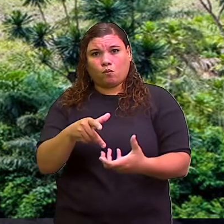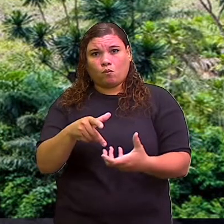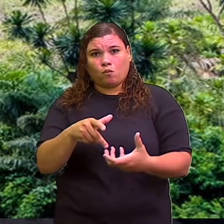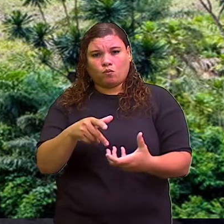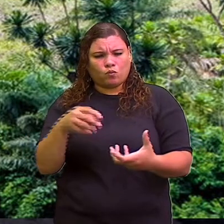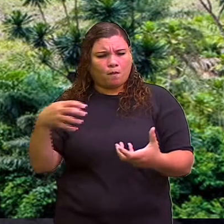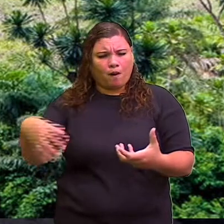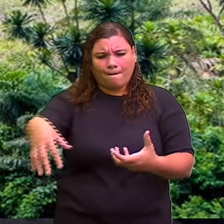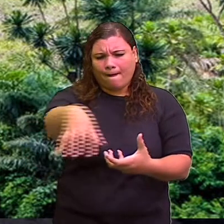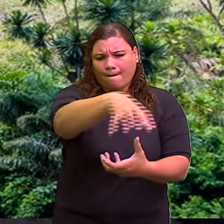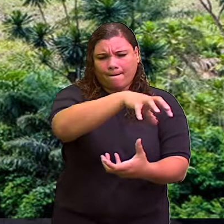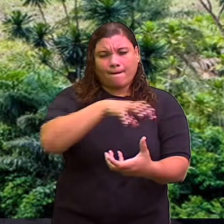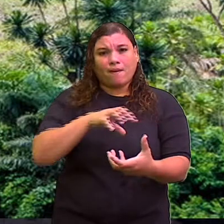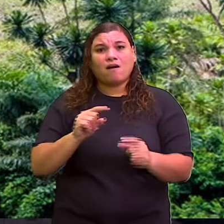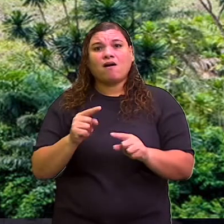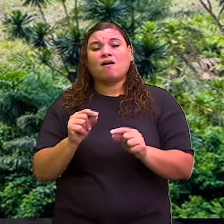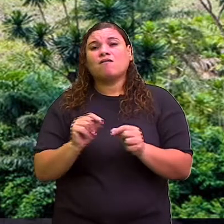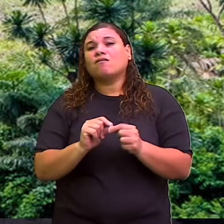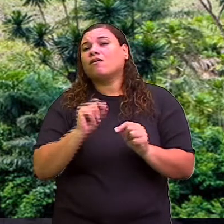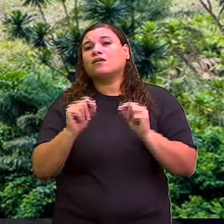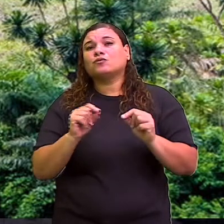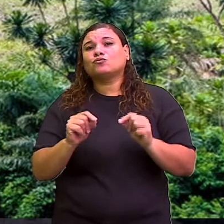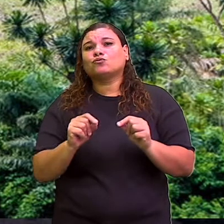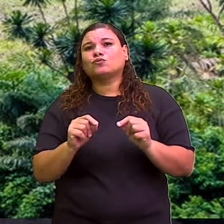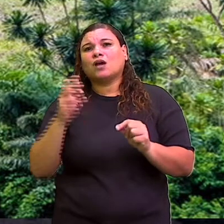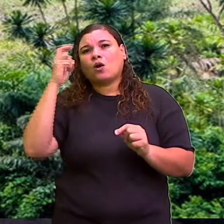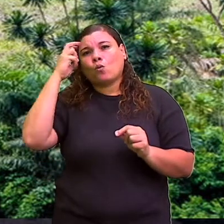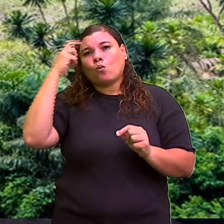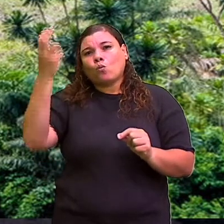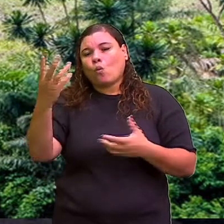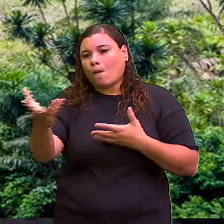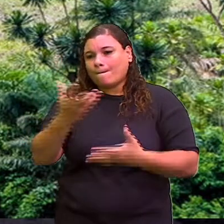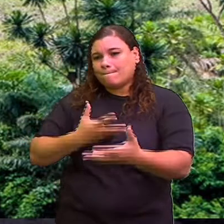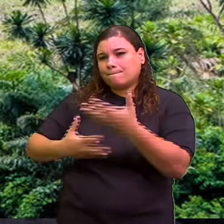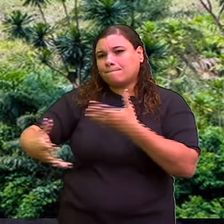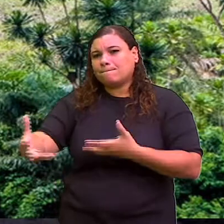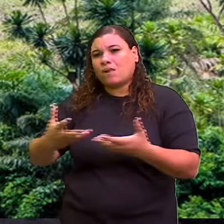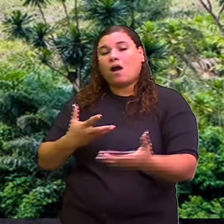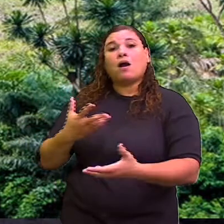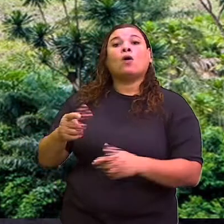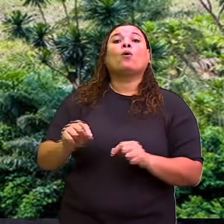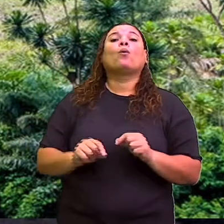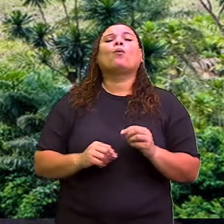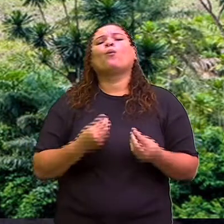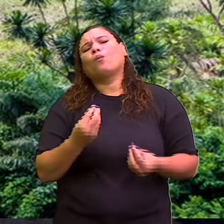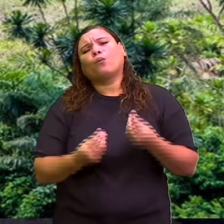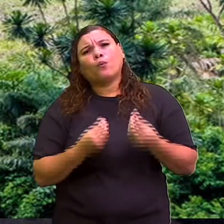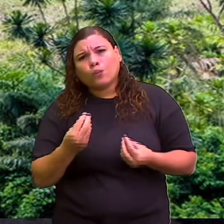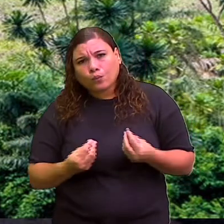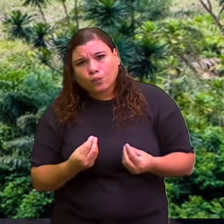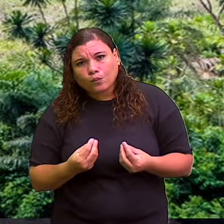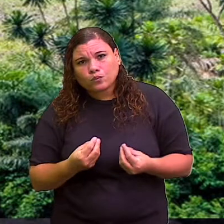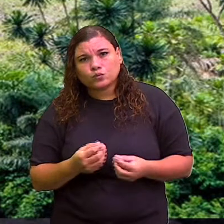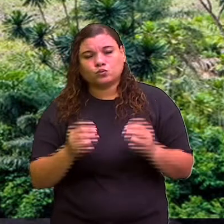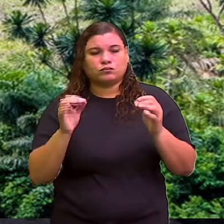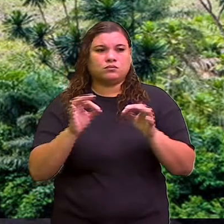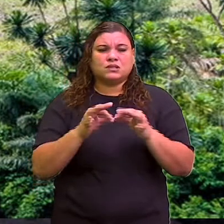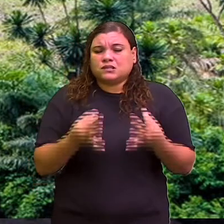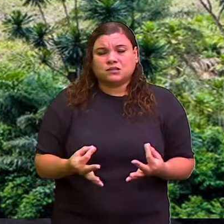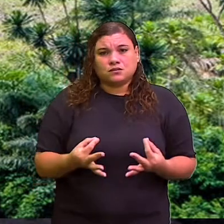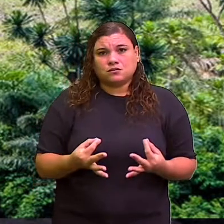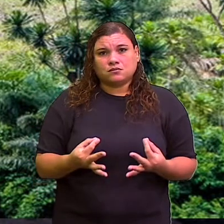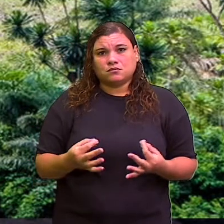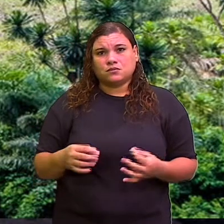vamos perceber essa cultura. Mas nós não podemos esquecer que a África